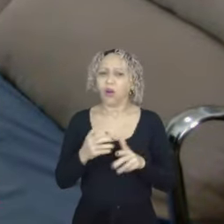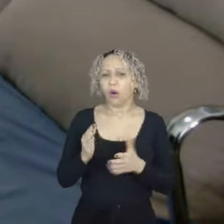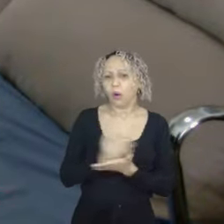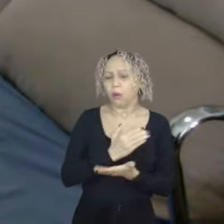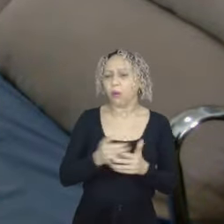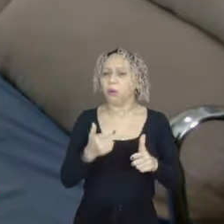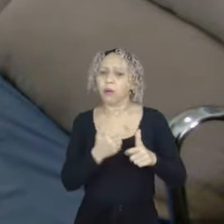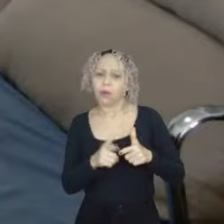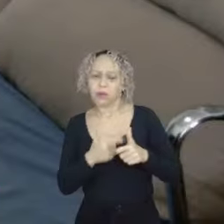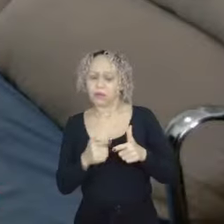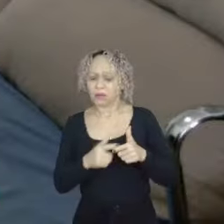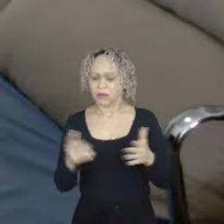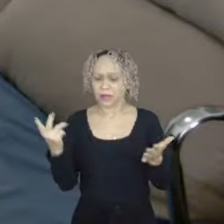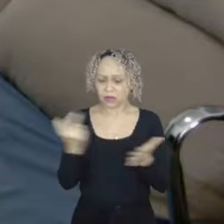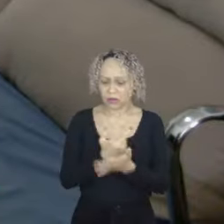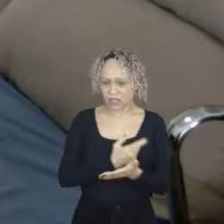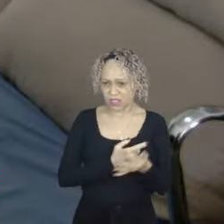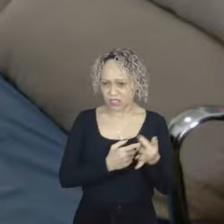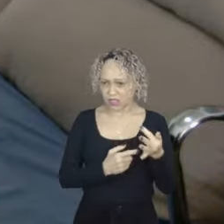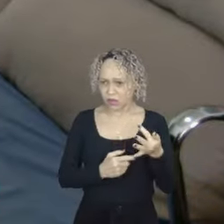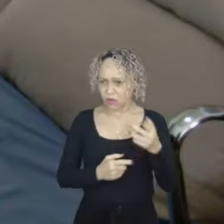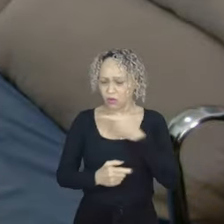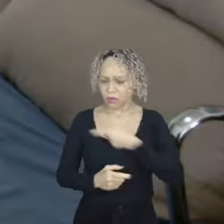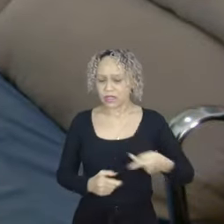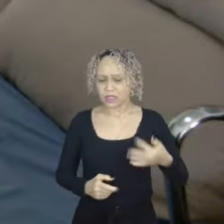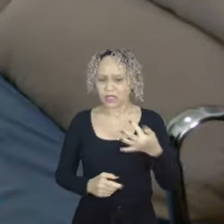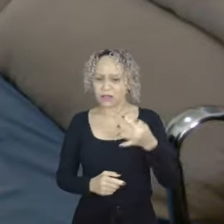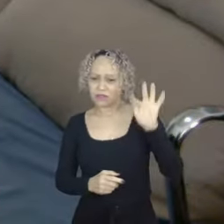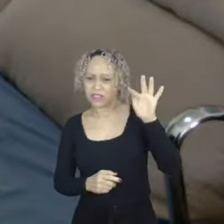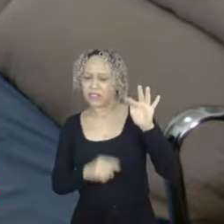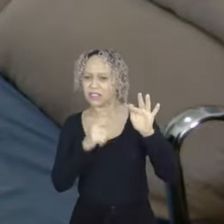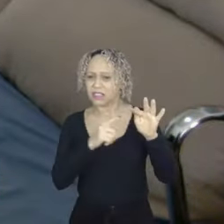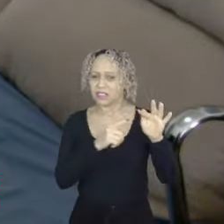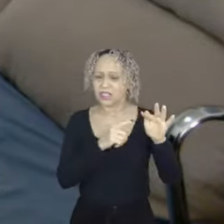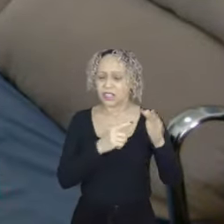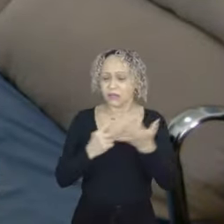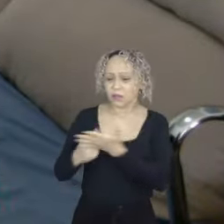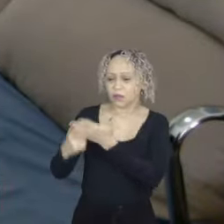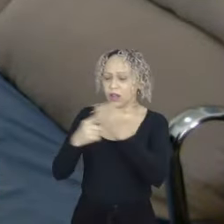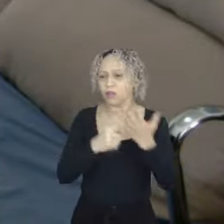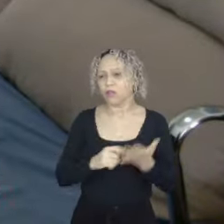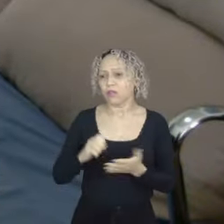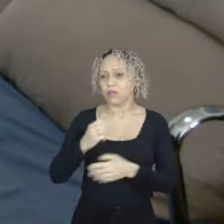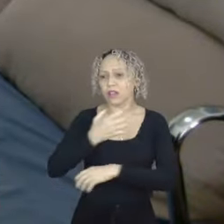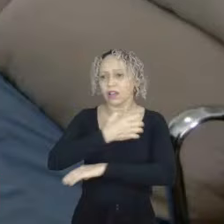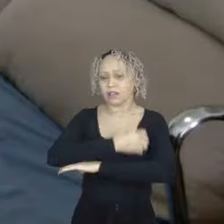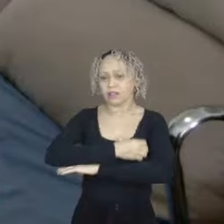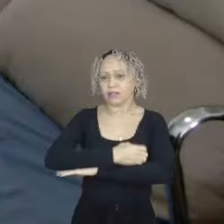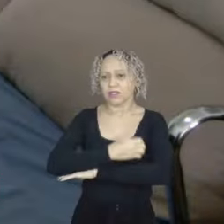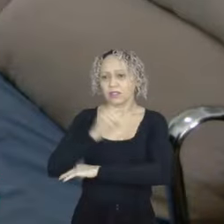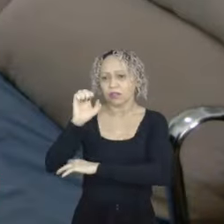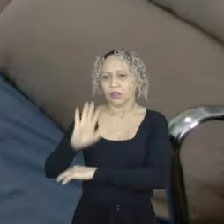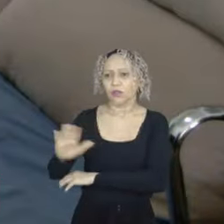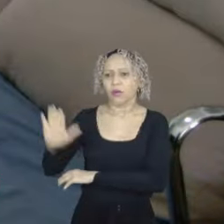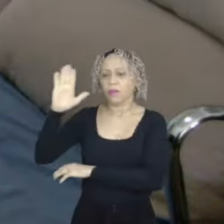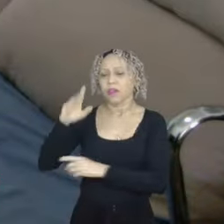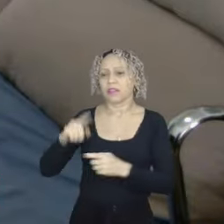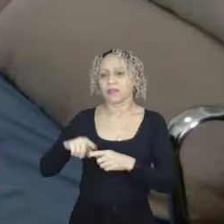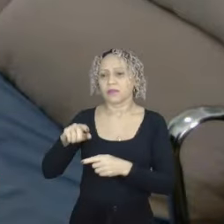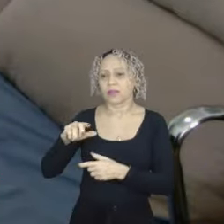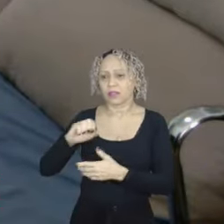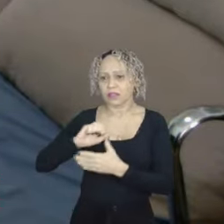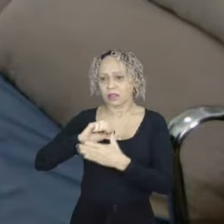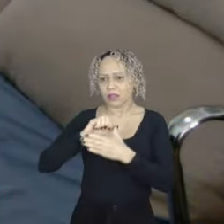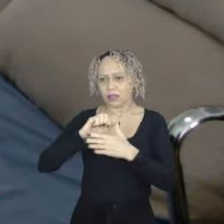nesse início de ano, aí, com relação ao acordo entre a União Europeia e o Mercosul, que ele fez questão ali de empacar